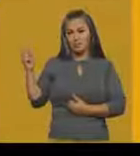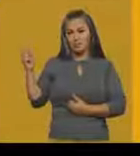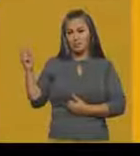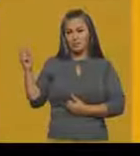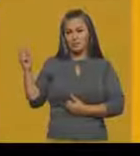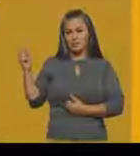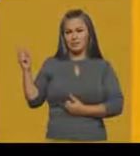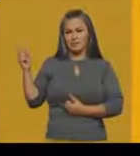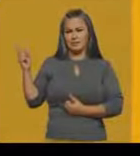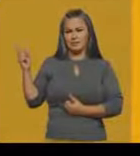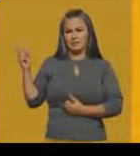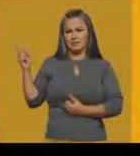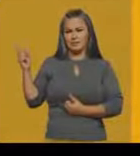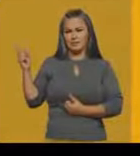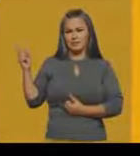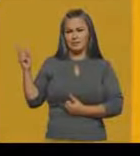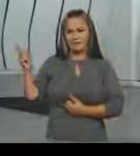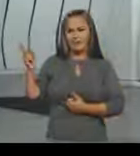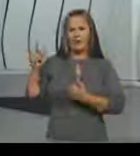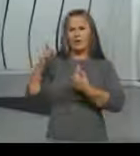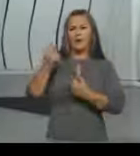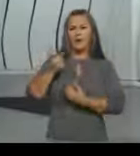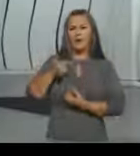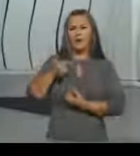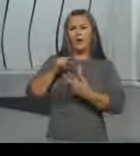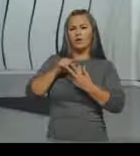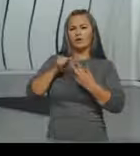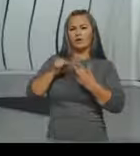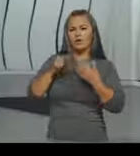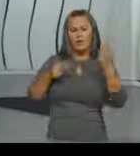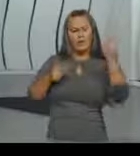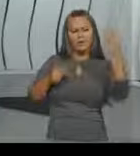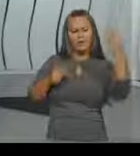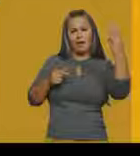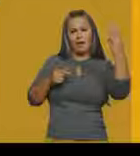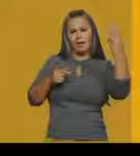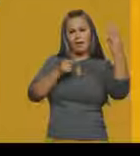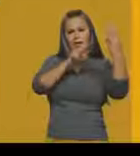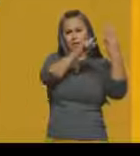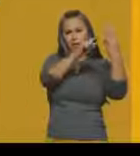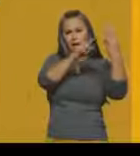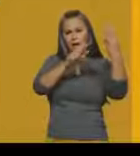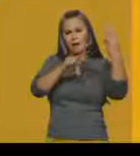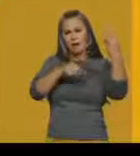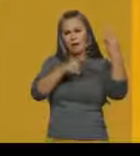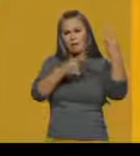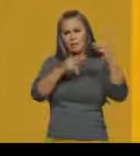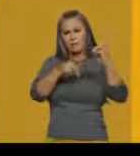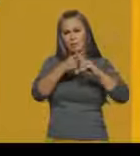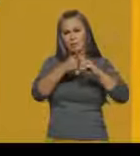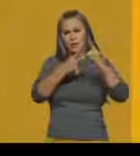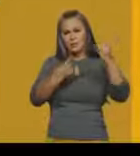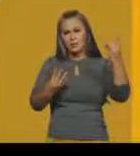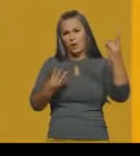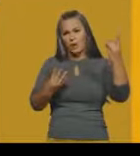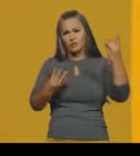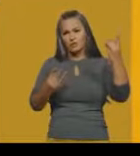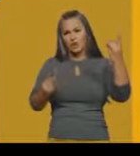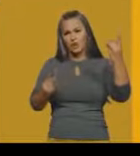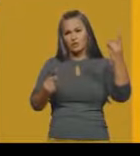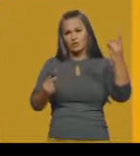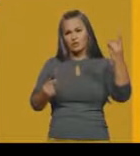11 pi. 3 mais 4, segue. 7. E 2